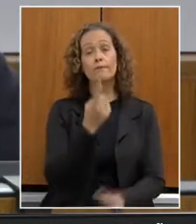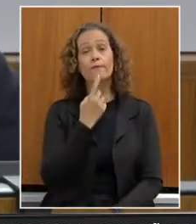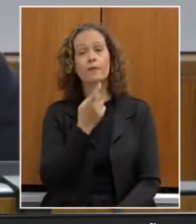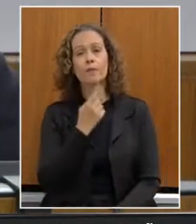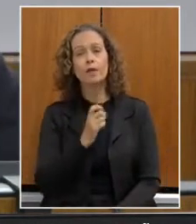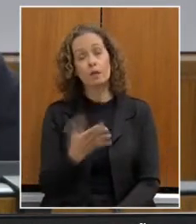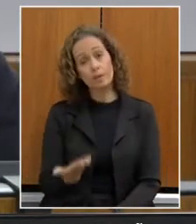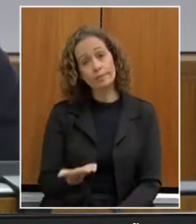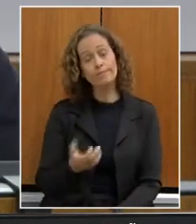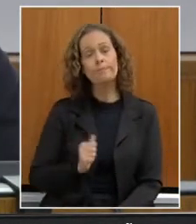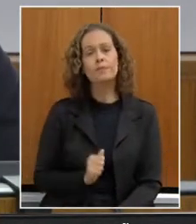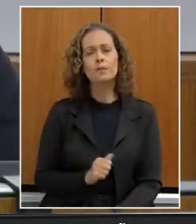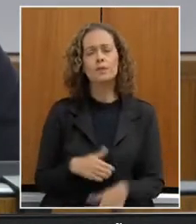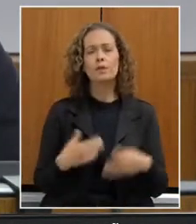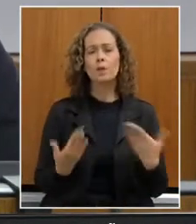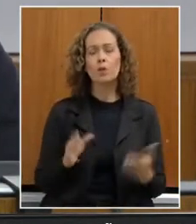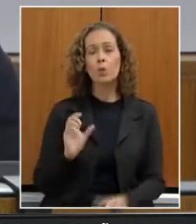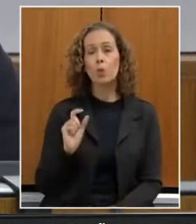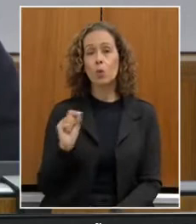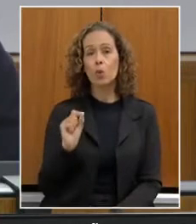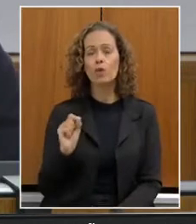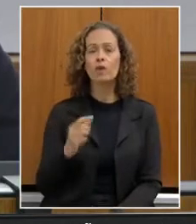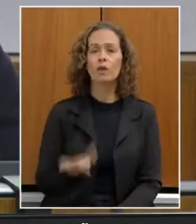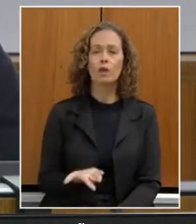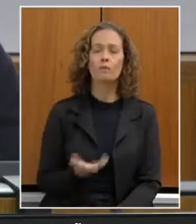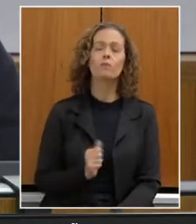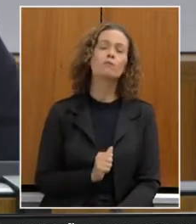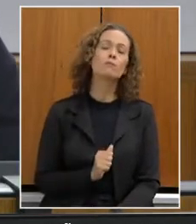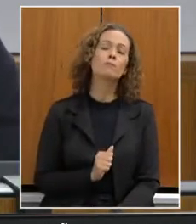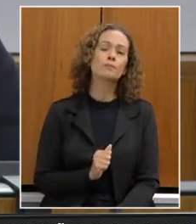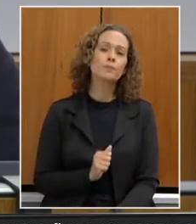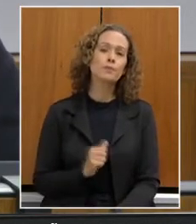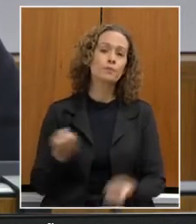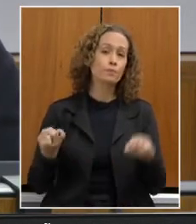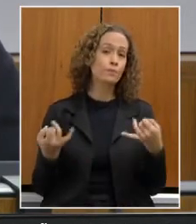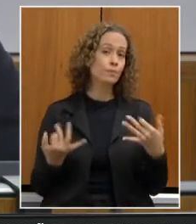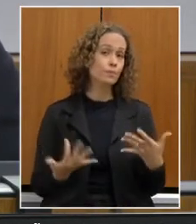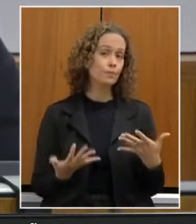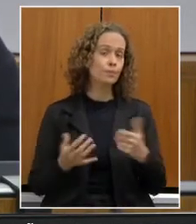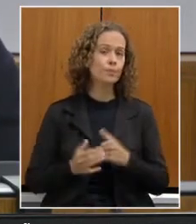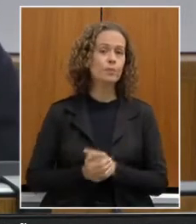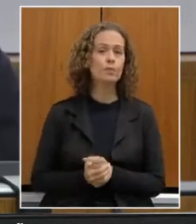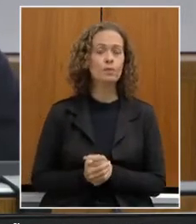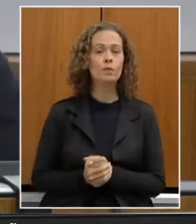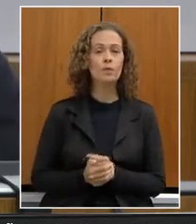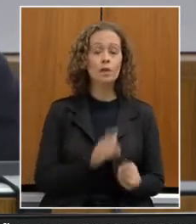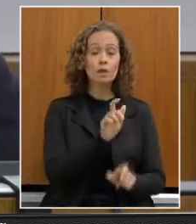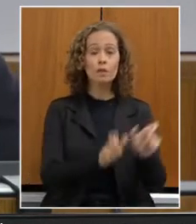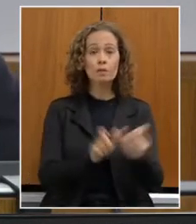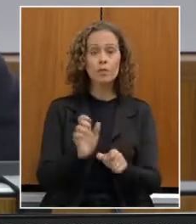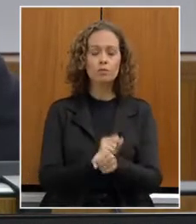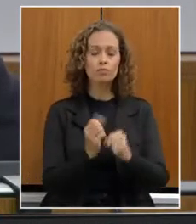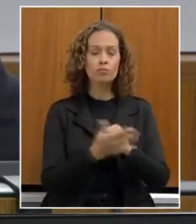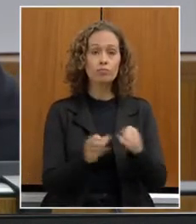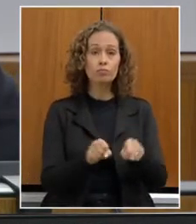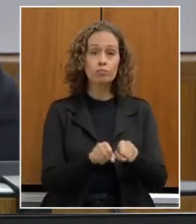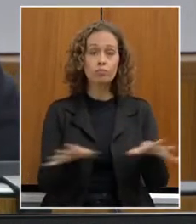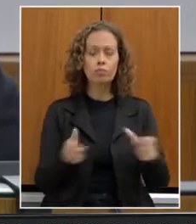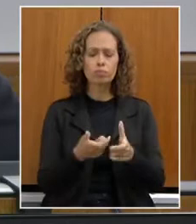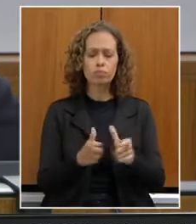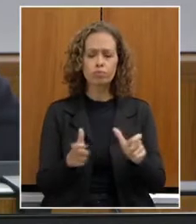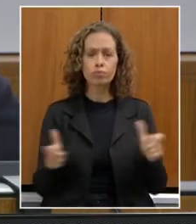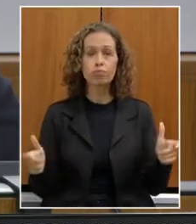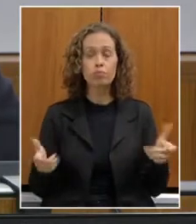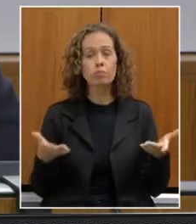desfavorável que a gente chama epidemiológico o que que é isso aumentando o número de casos para cada 100 mil habitantes às vezes também